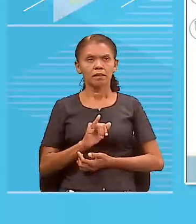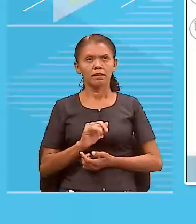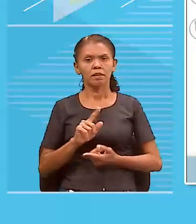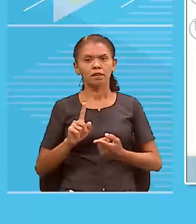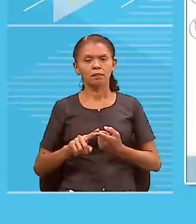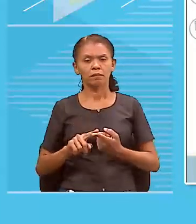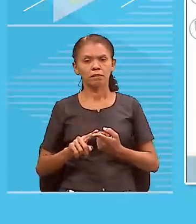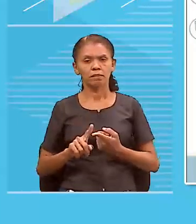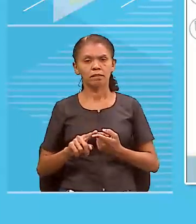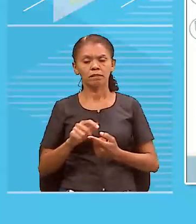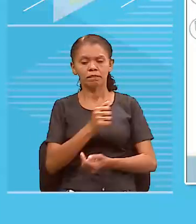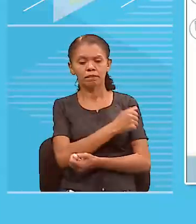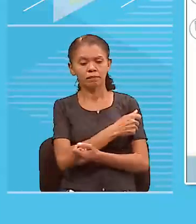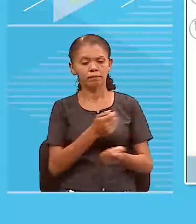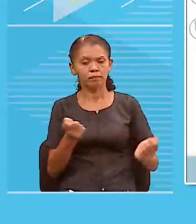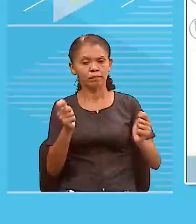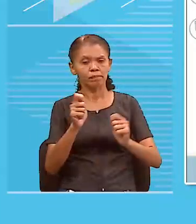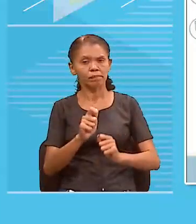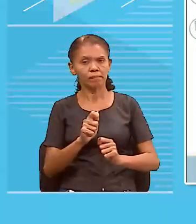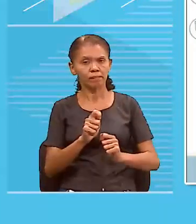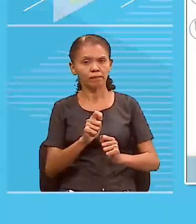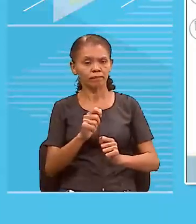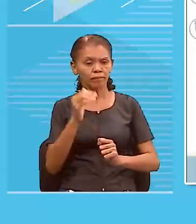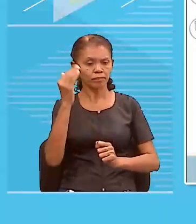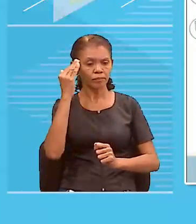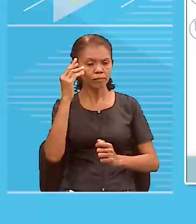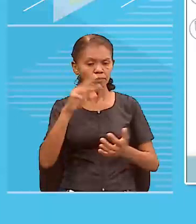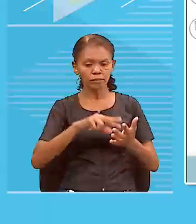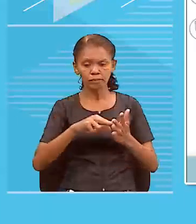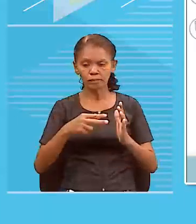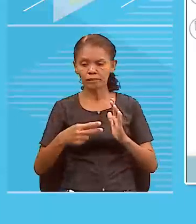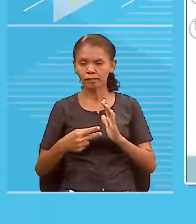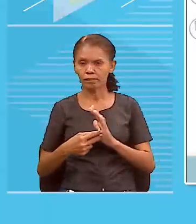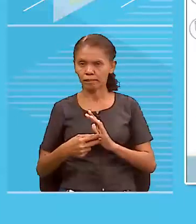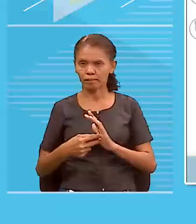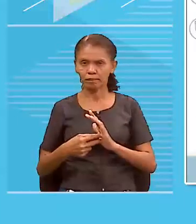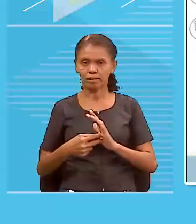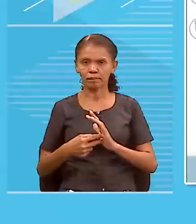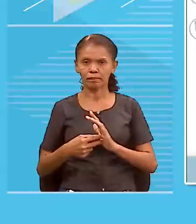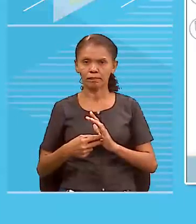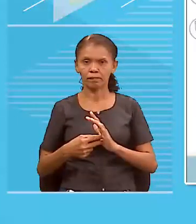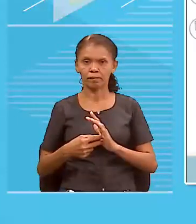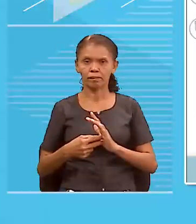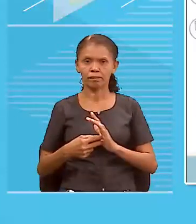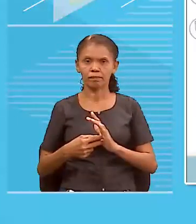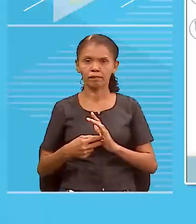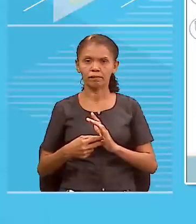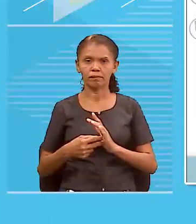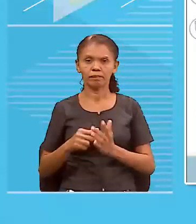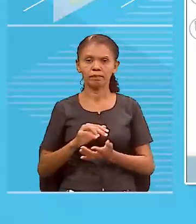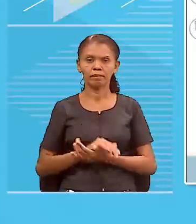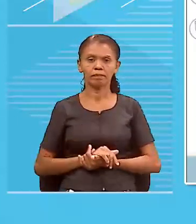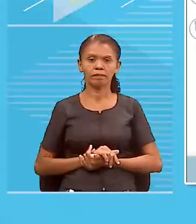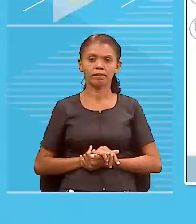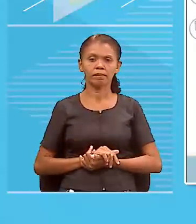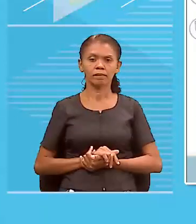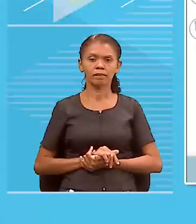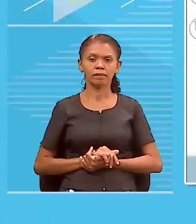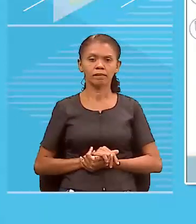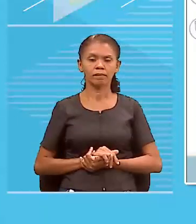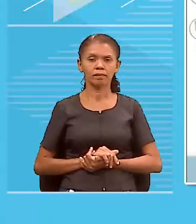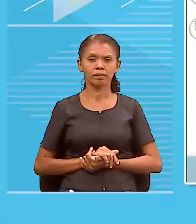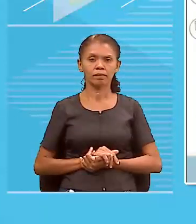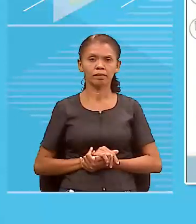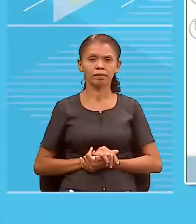textuais na qualidade de gênero textual em vou a qualidade tá envolvendo atualidade